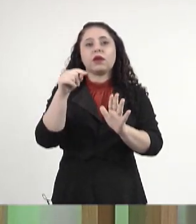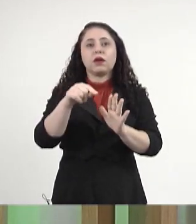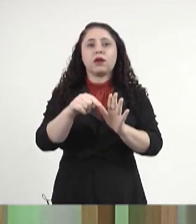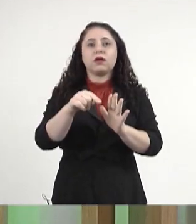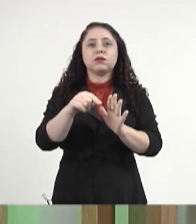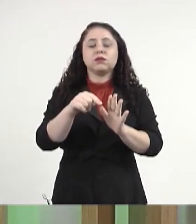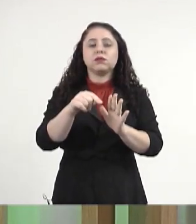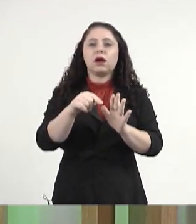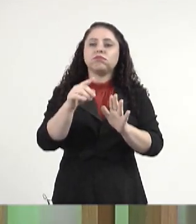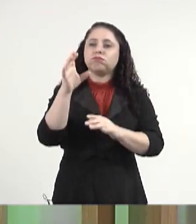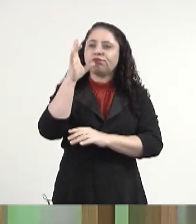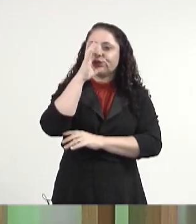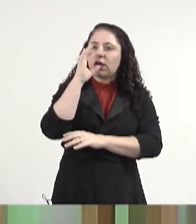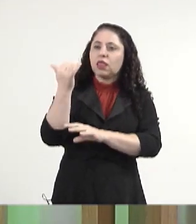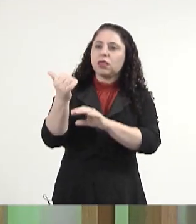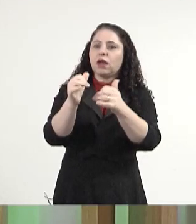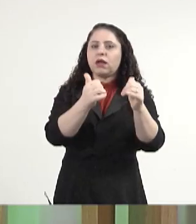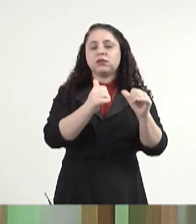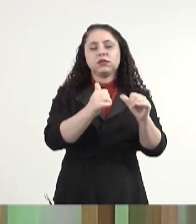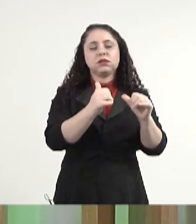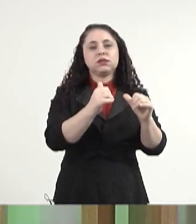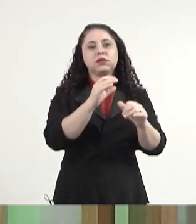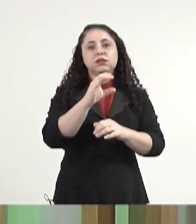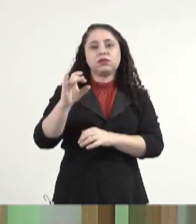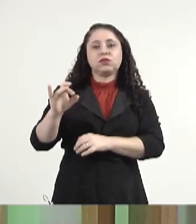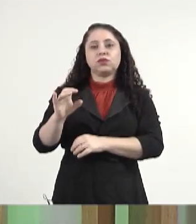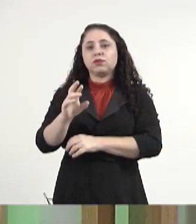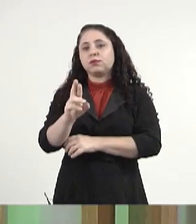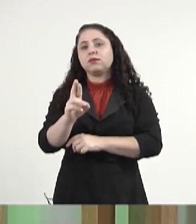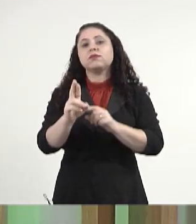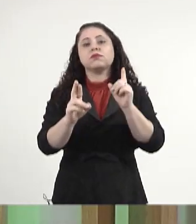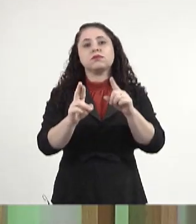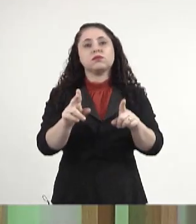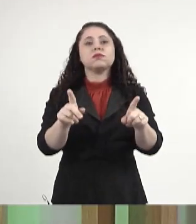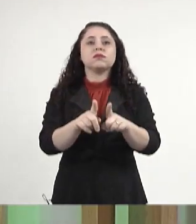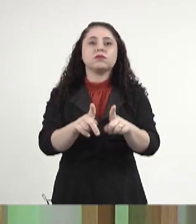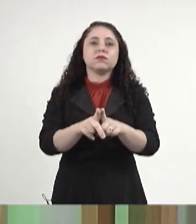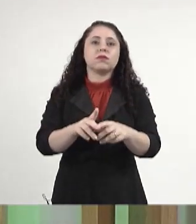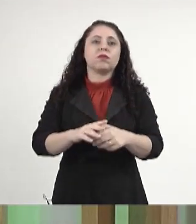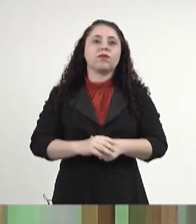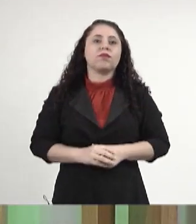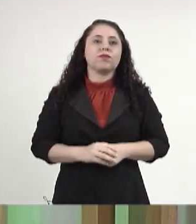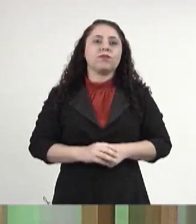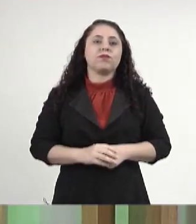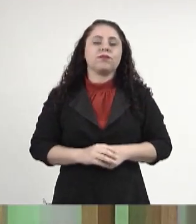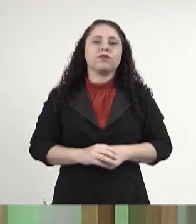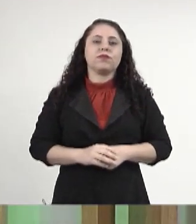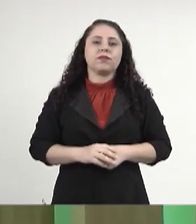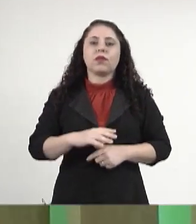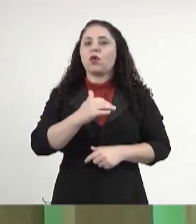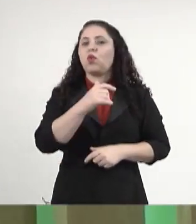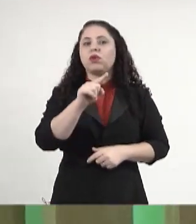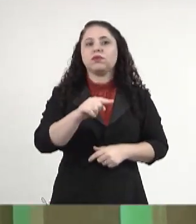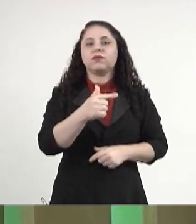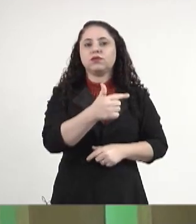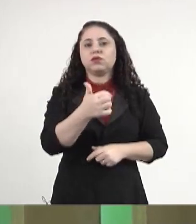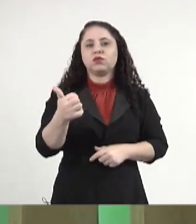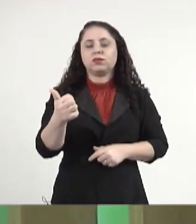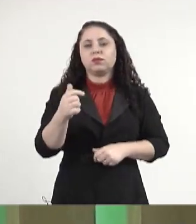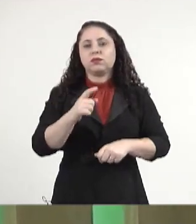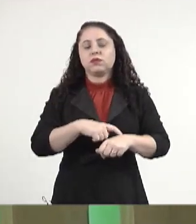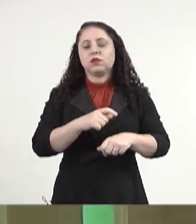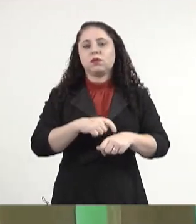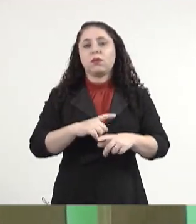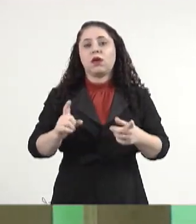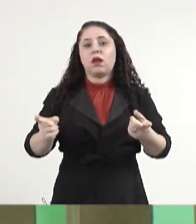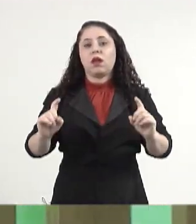que acompanhou a análise dessa matéria na Comissão de Constituição, Justiça e Redação. Bom, 11 horas e 21 minutos, durante